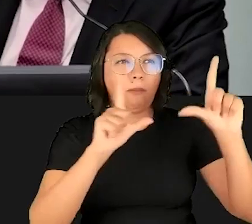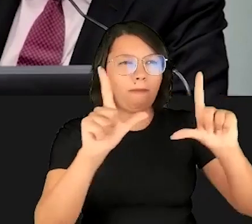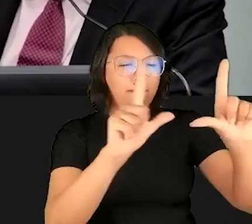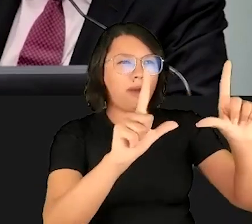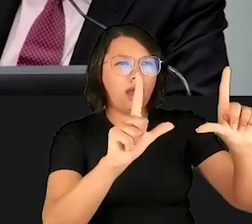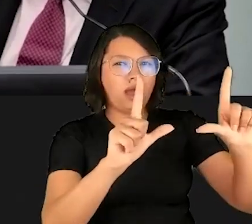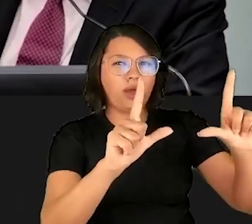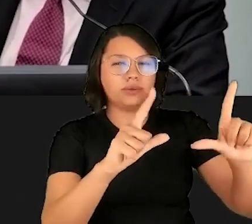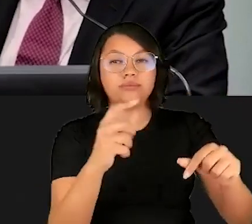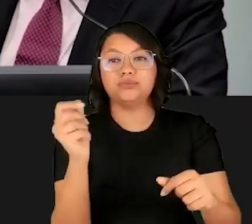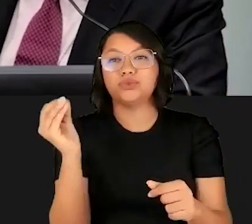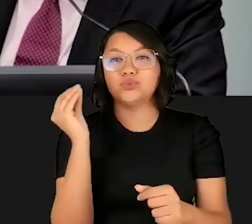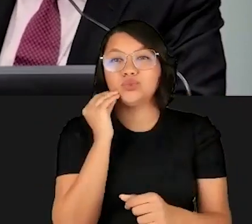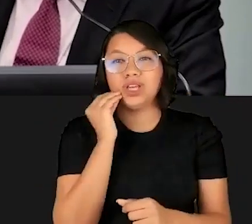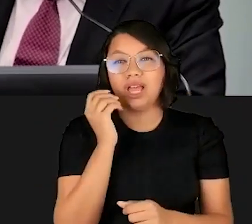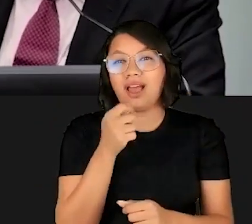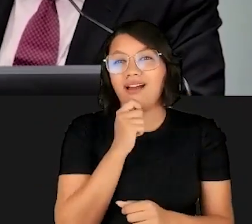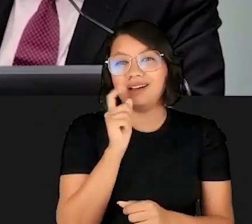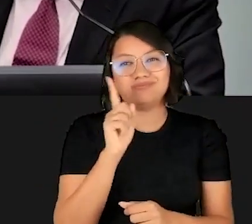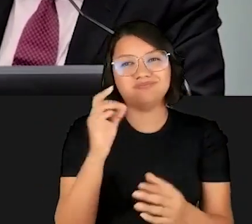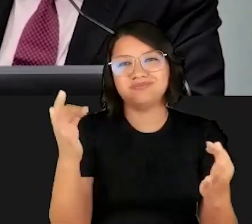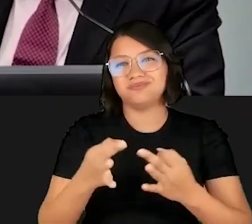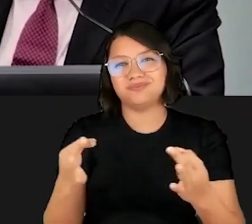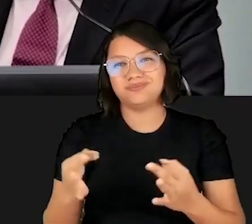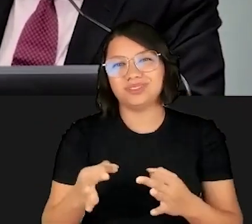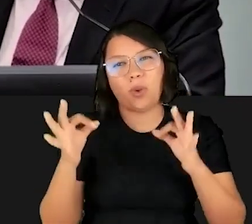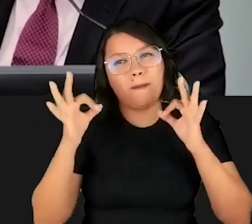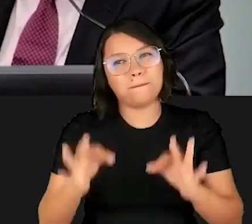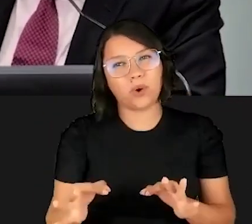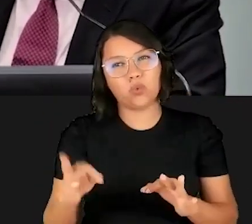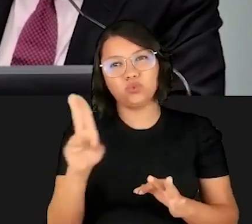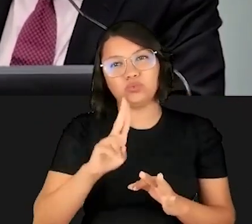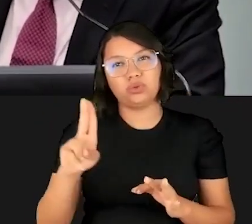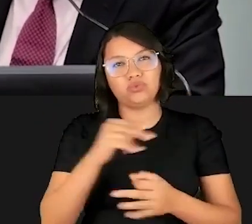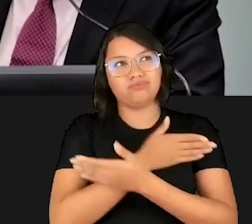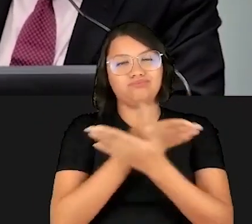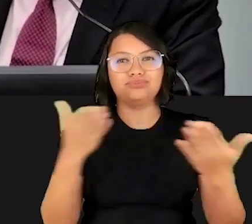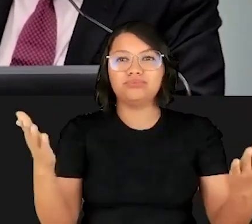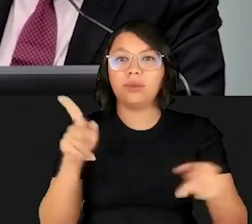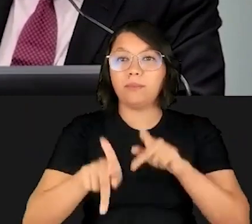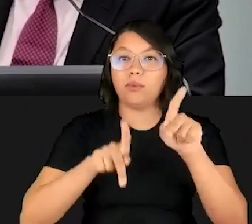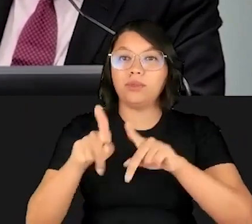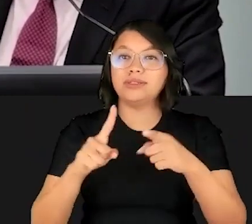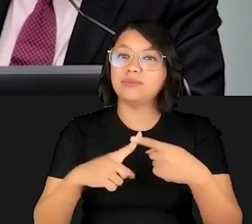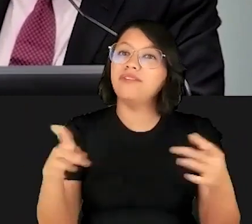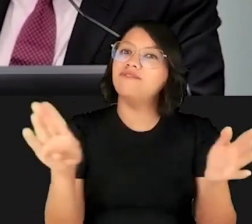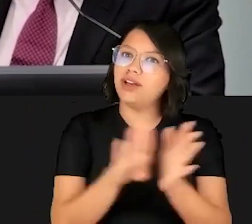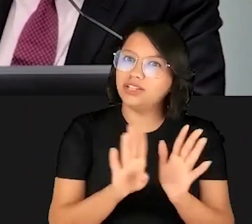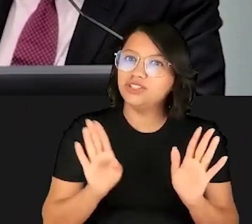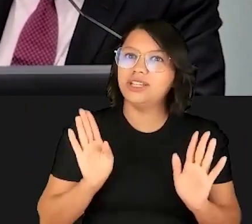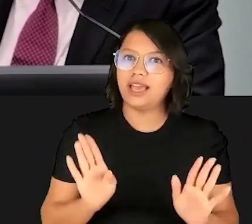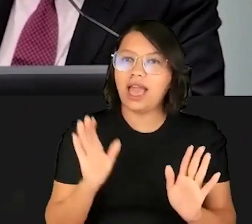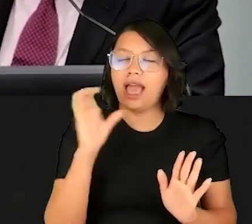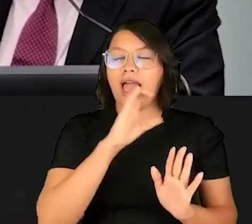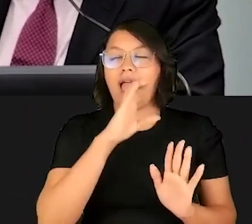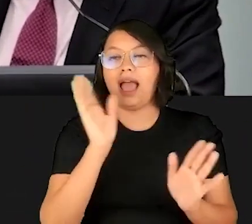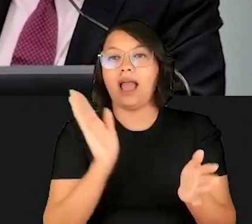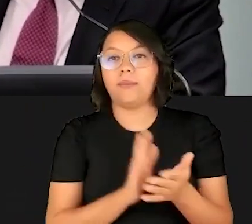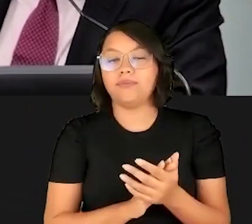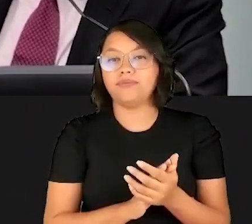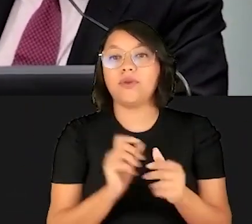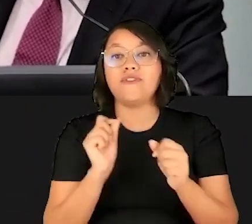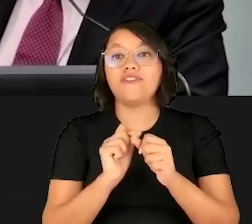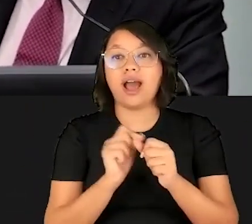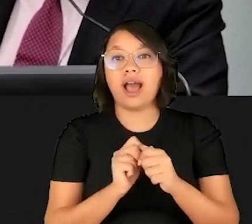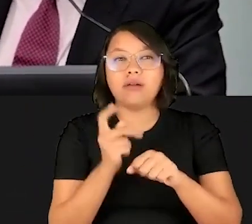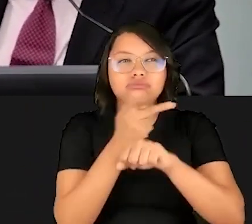são perfeitos ainda, então isso não está pronto ainda para uso generalizado, mas isso virá em breve. E nós vamos poder fazer rastreamento.